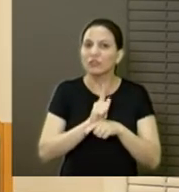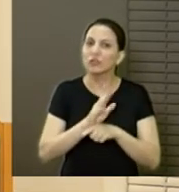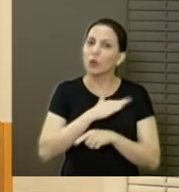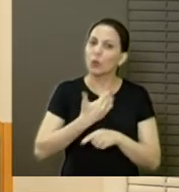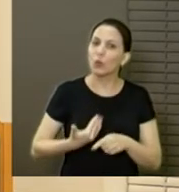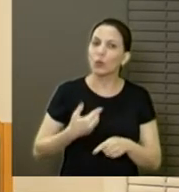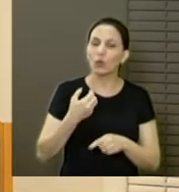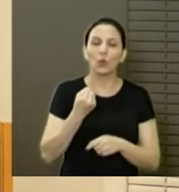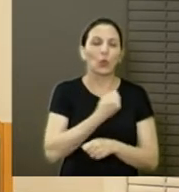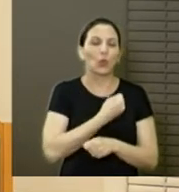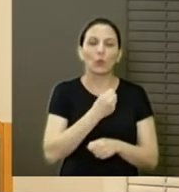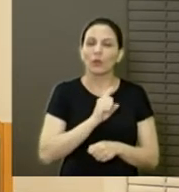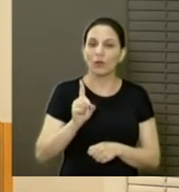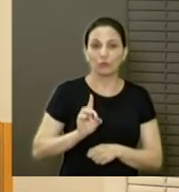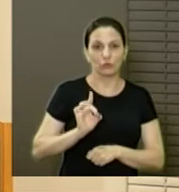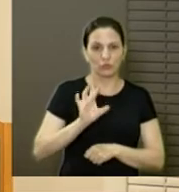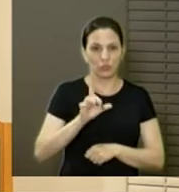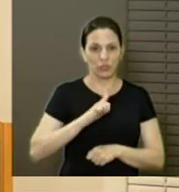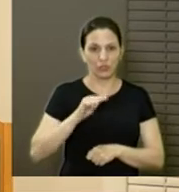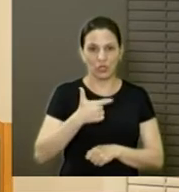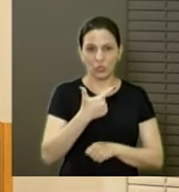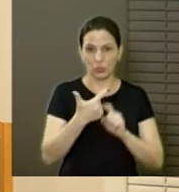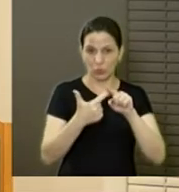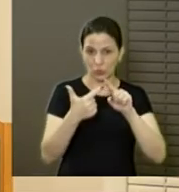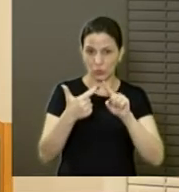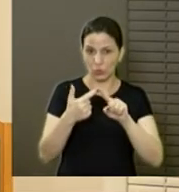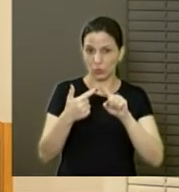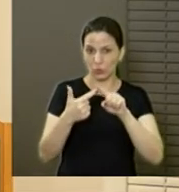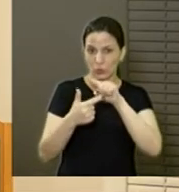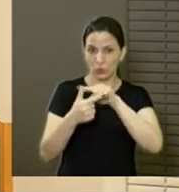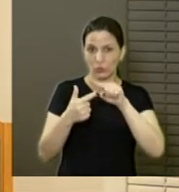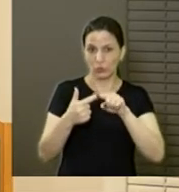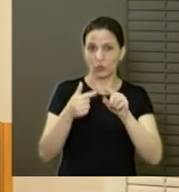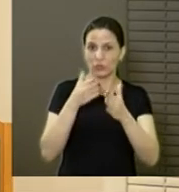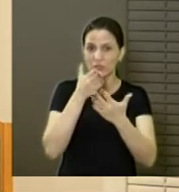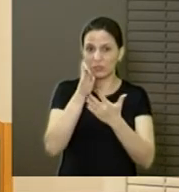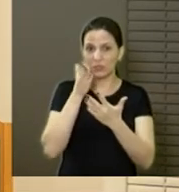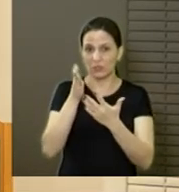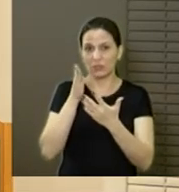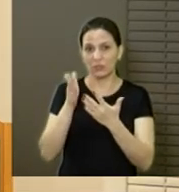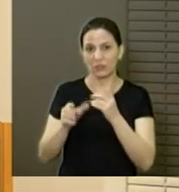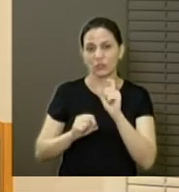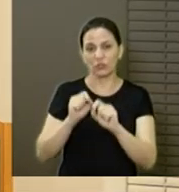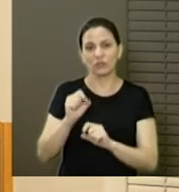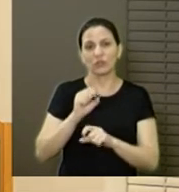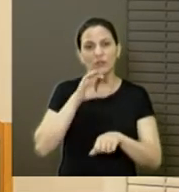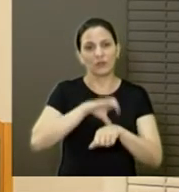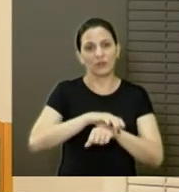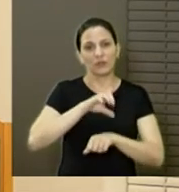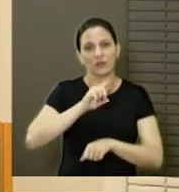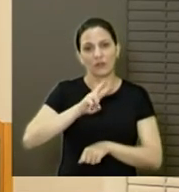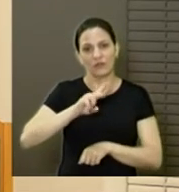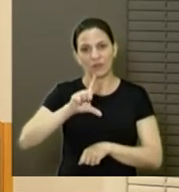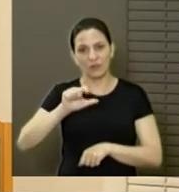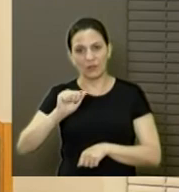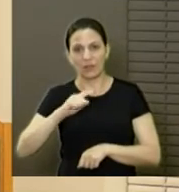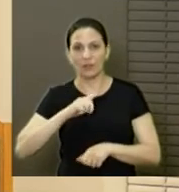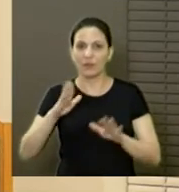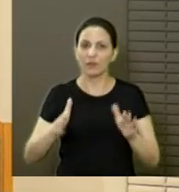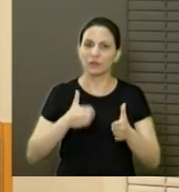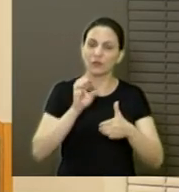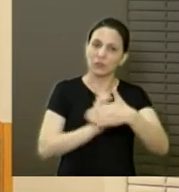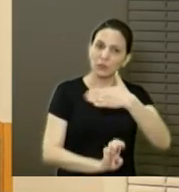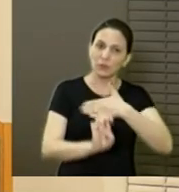se faz apenas com números. Dois outros pontos compõem os principais eixos da mudança defendida por Dávila: incentivo